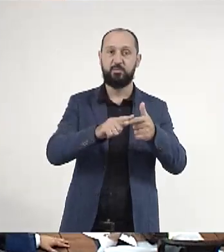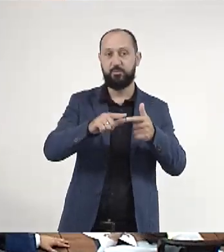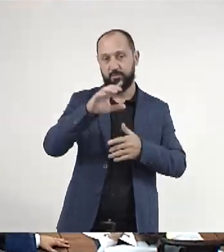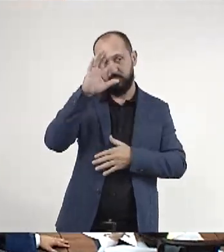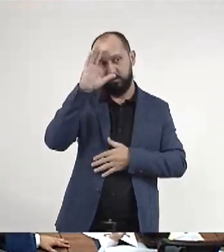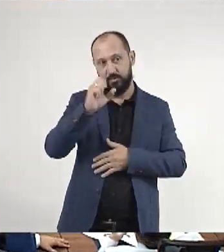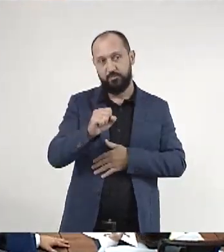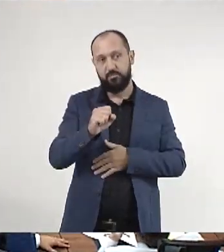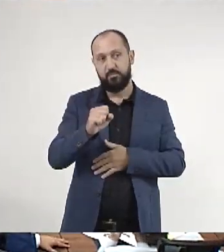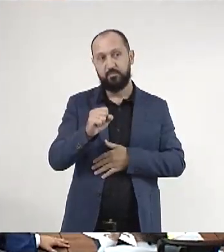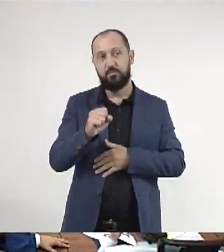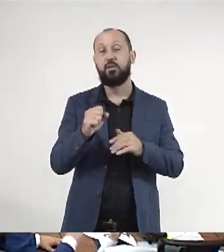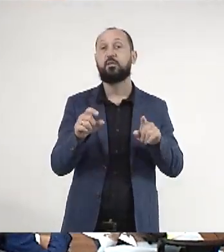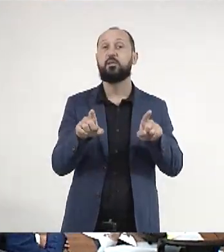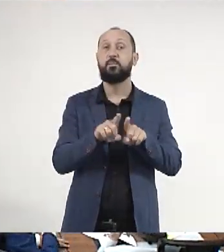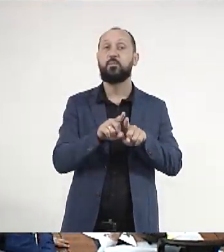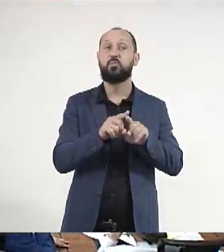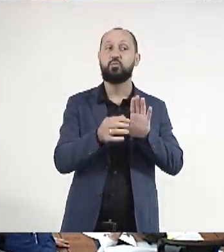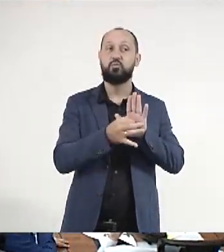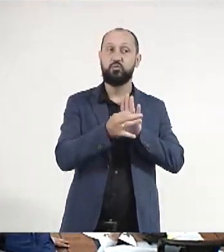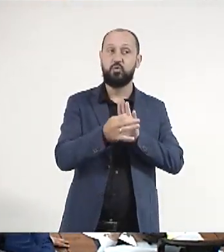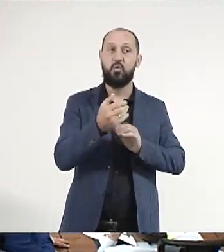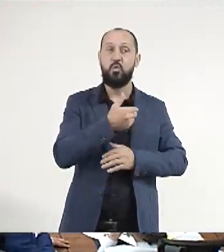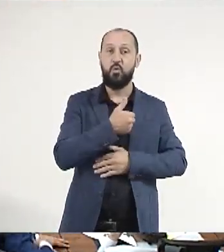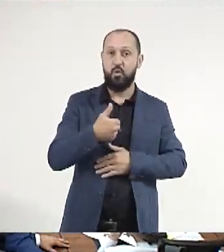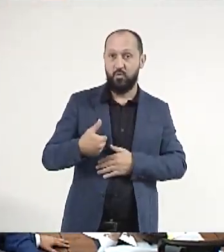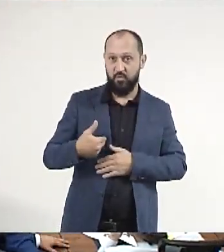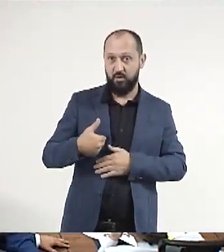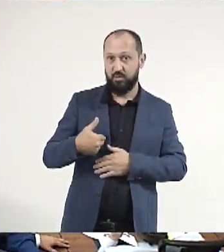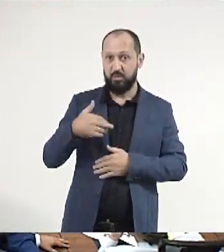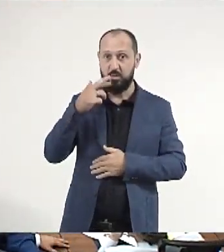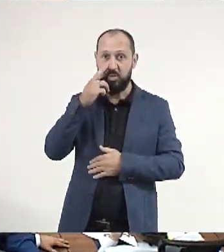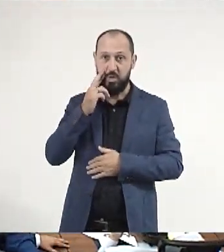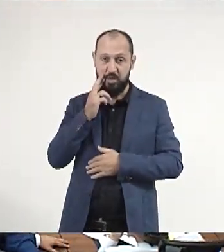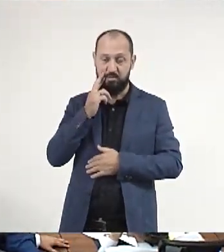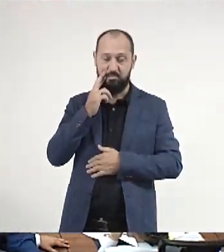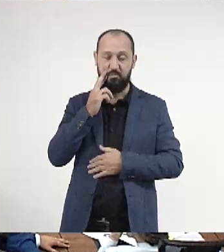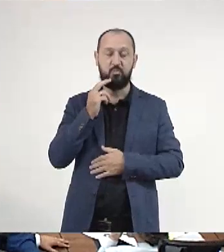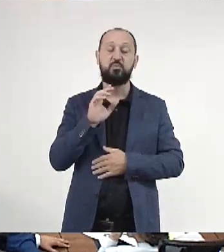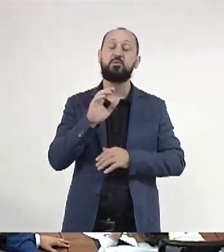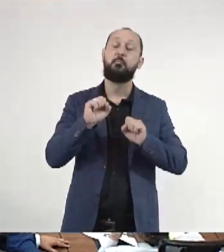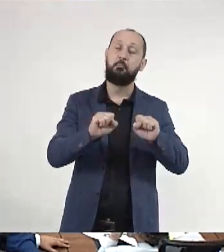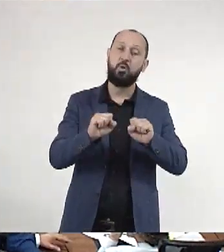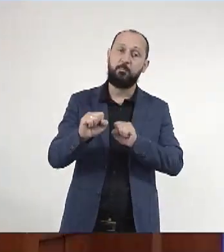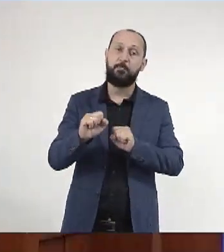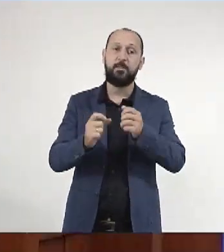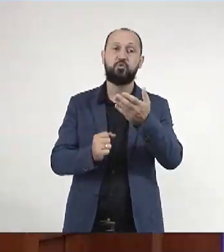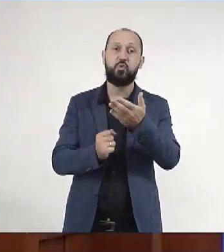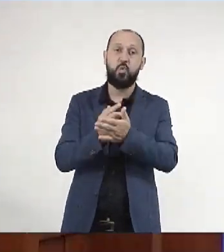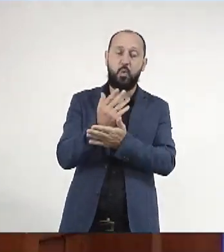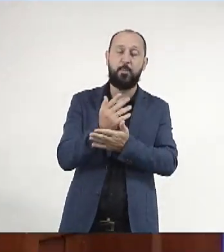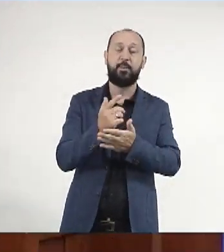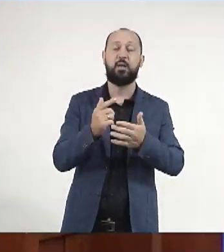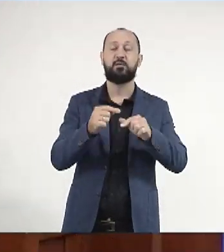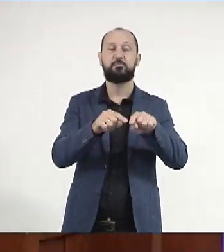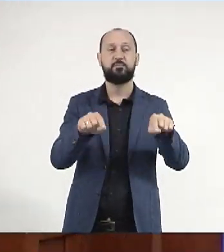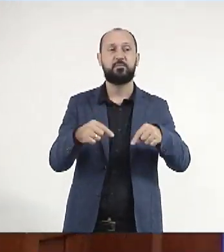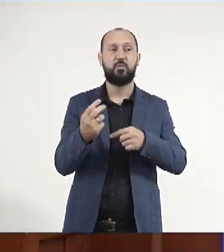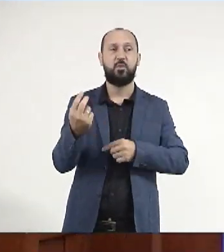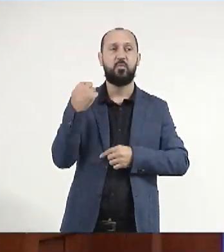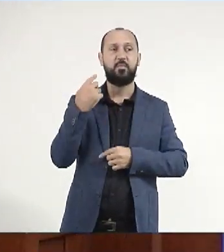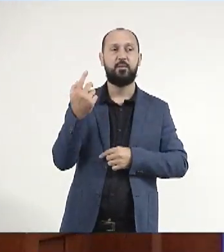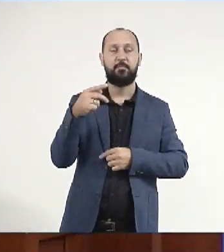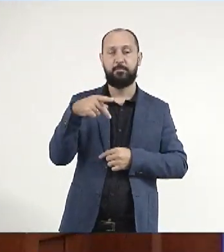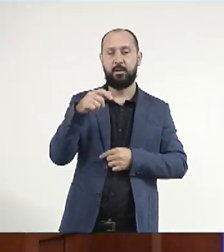essa situação, inclusive indicando ao governo do Estado a possibilidade, né, de adquirir, como aconteceu